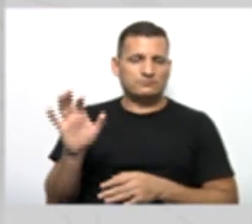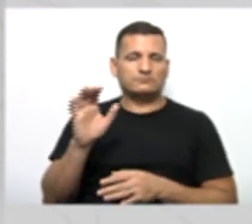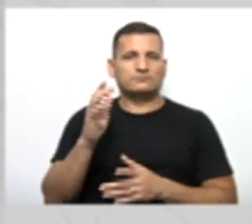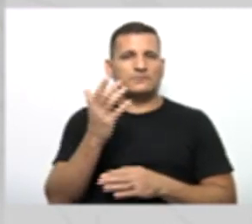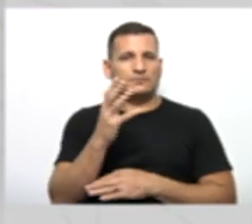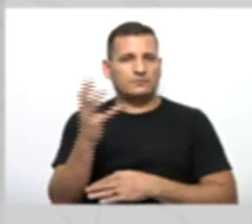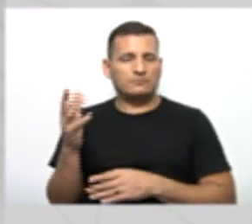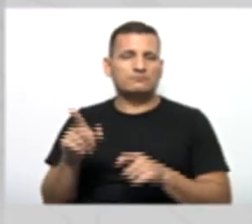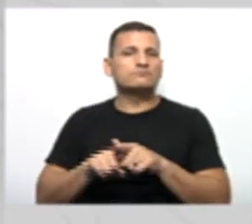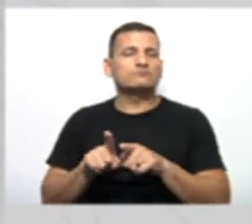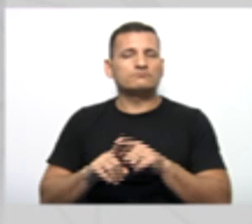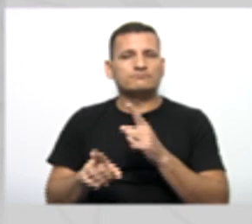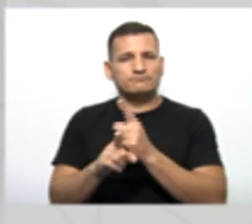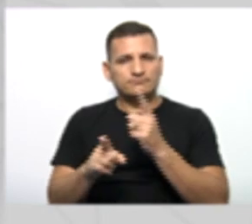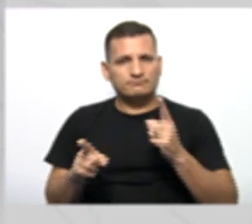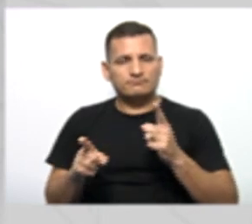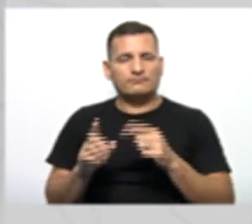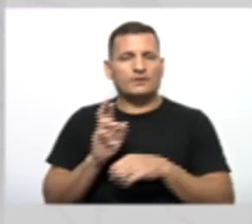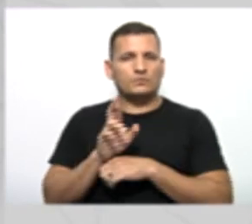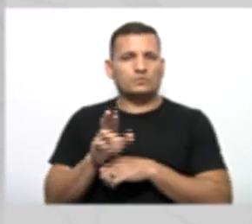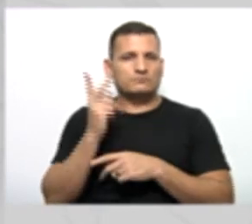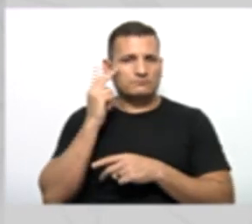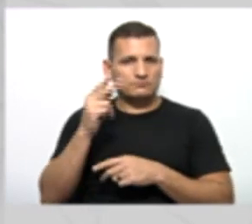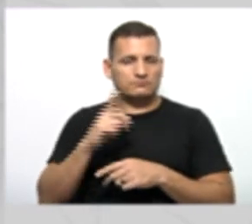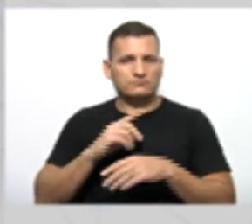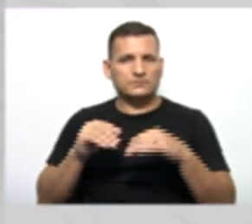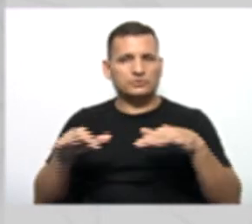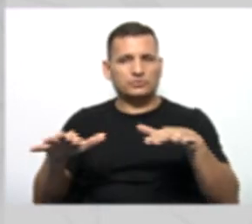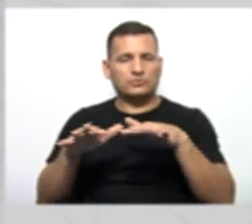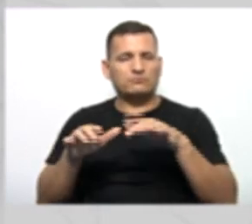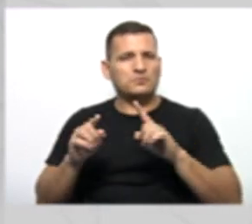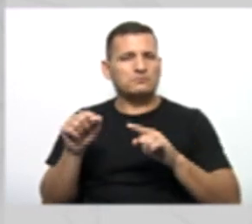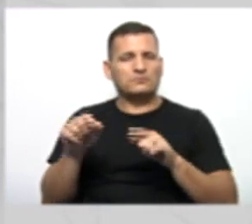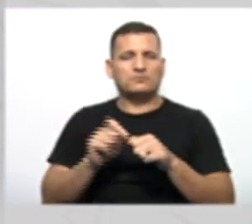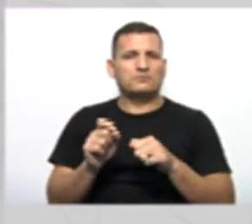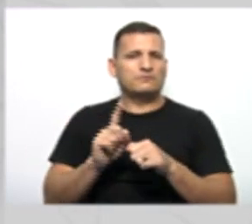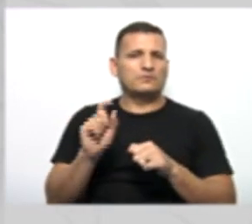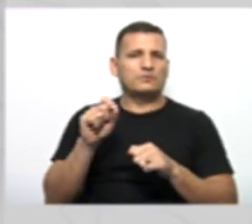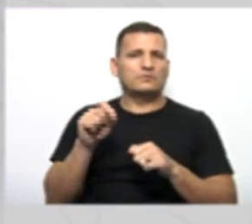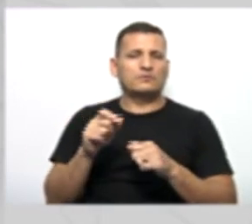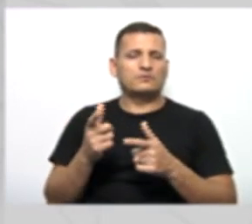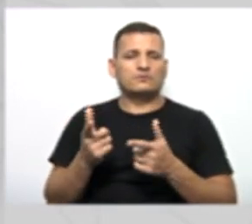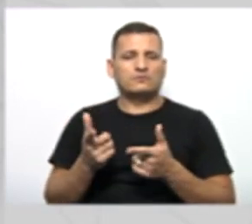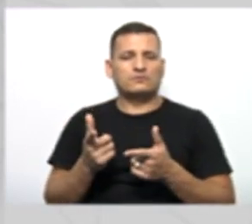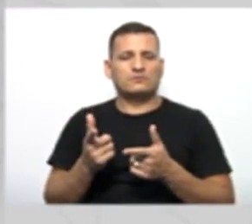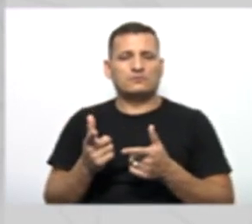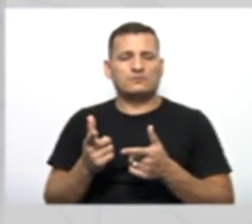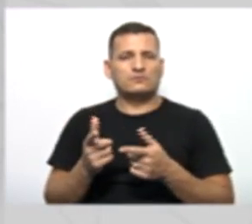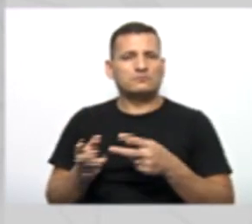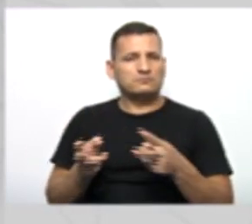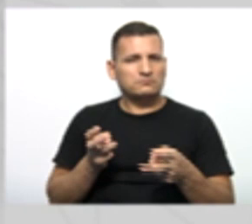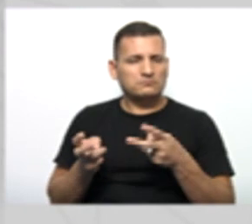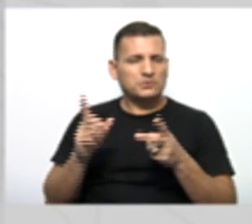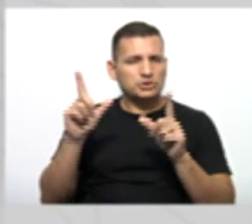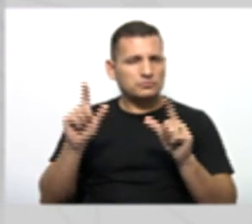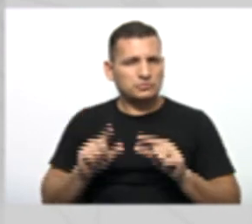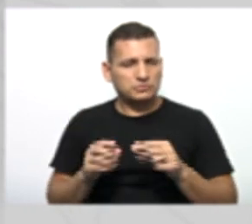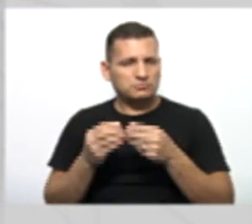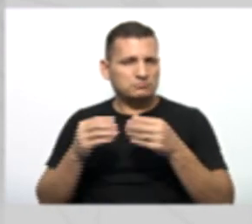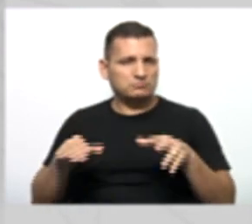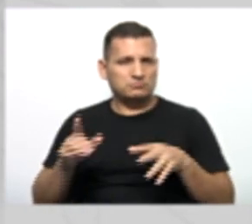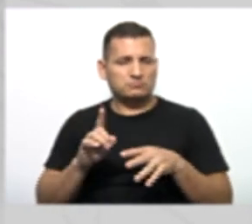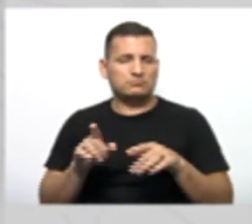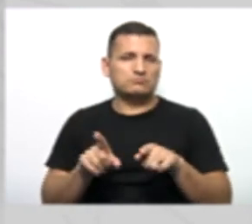também identificar os recursos naturais que existem no solo, isso não é feito para que eles possam ser extraídos com menos gastos. E